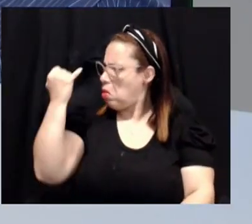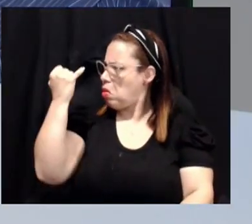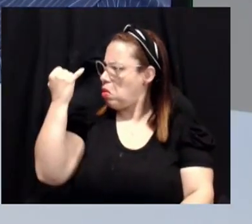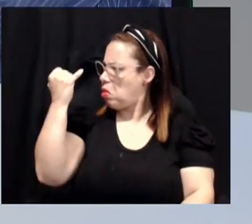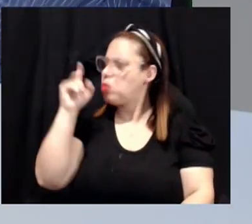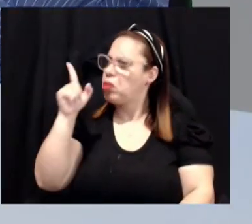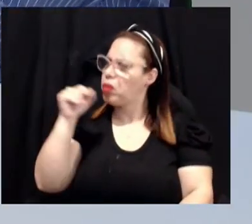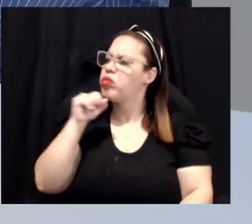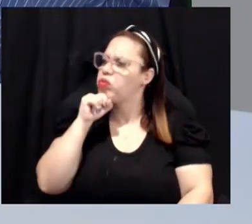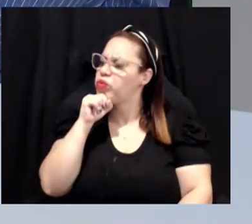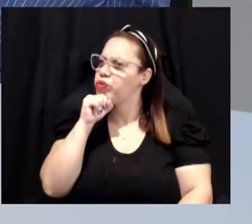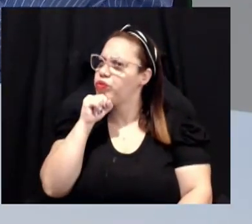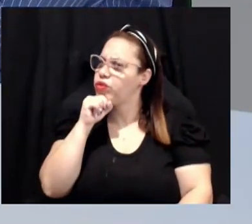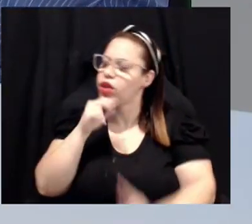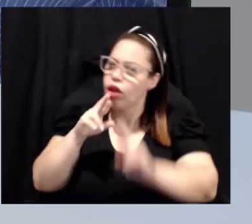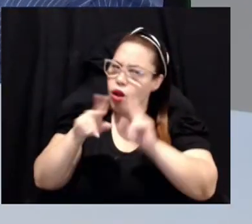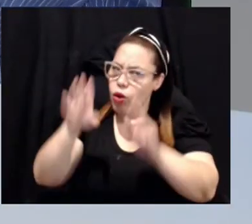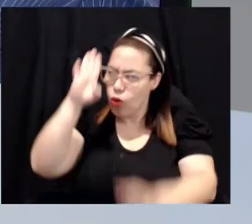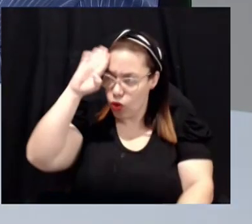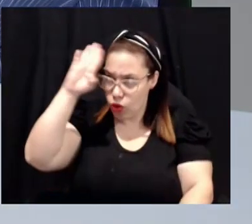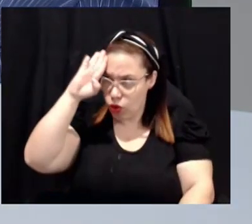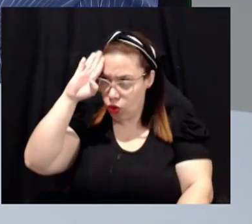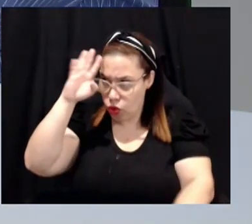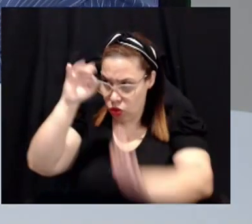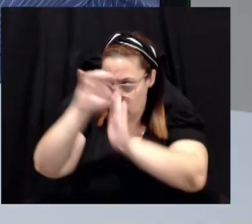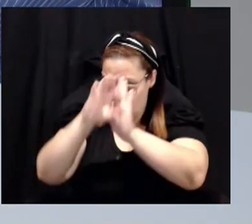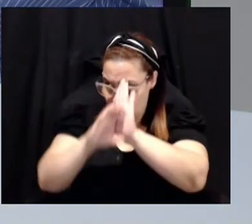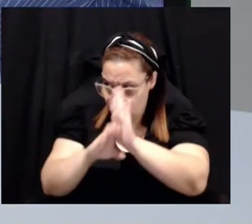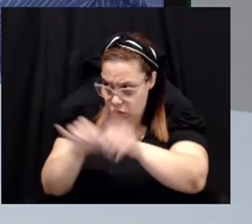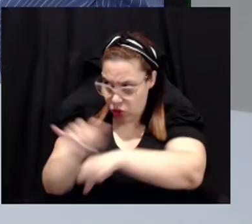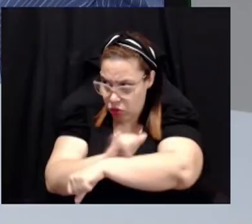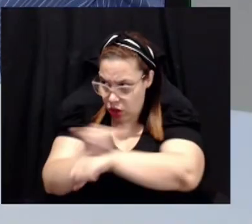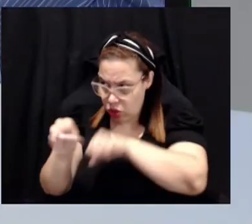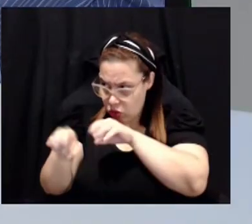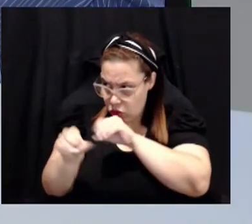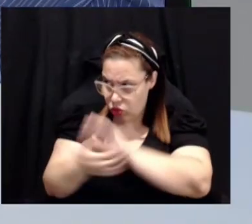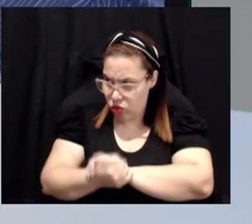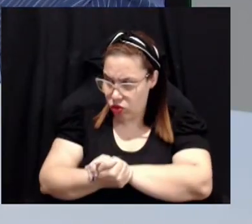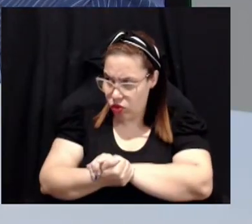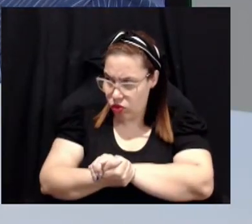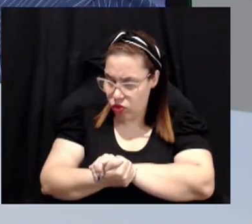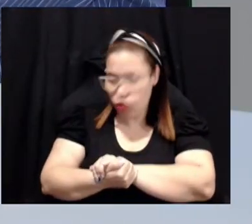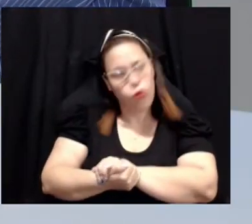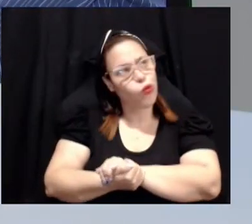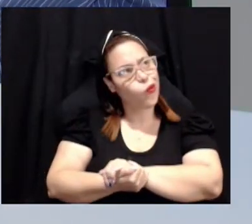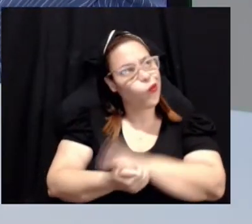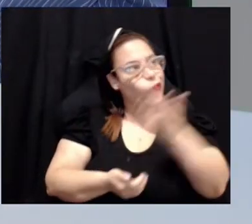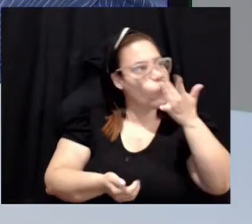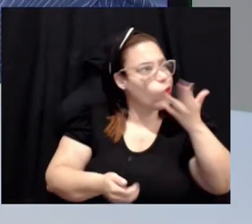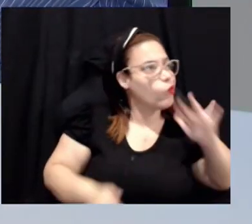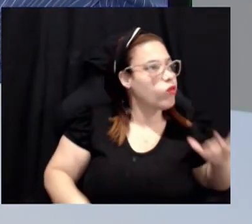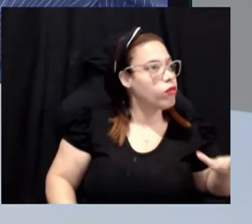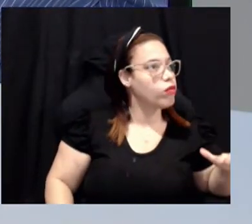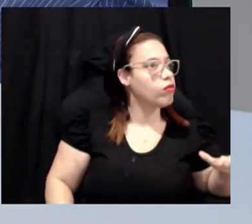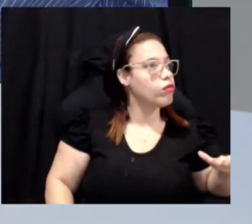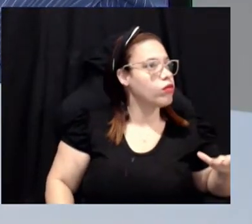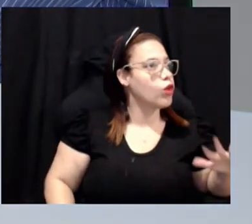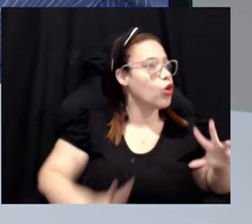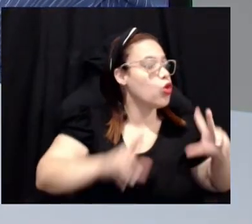é a principal diferença na estratégia, assim, no método de ensino? A criança, tudo é